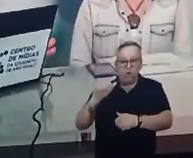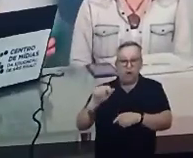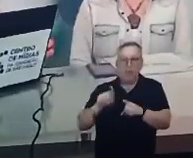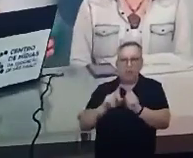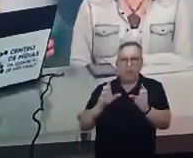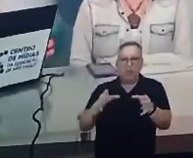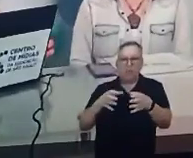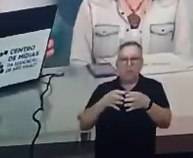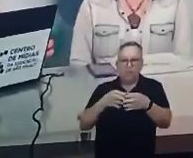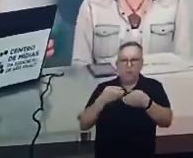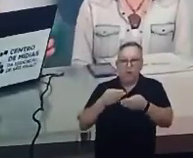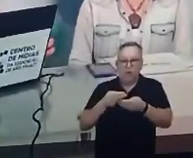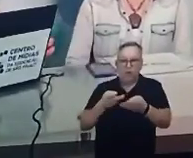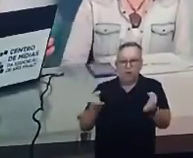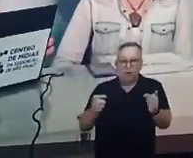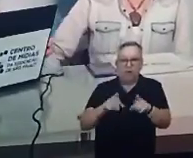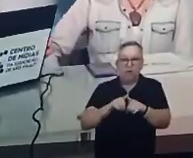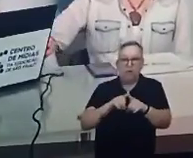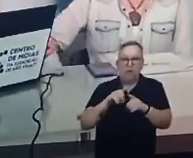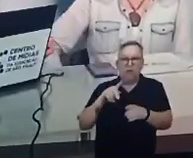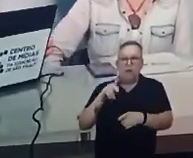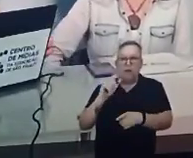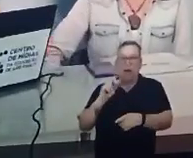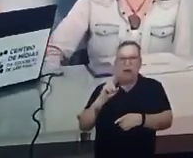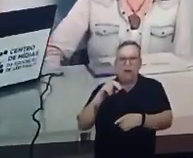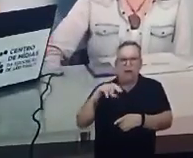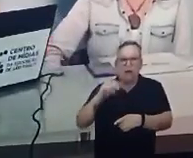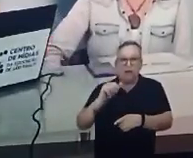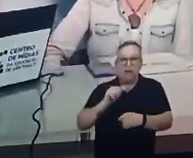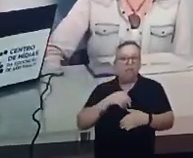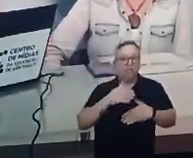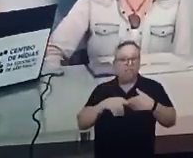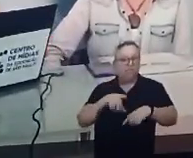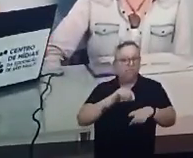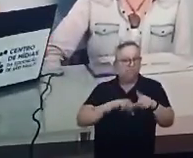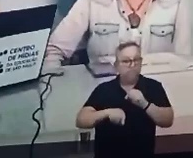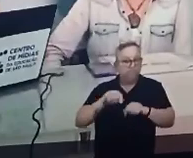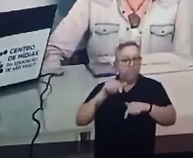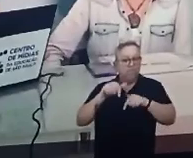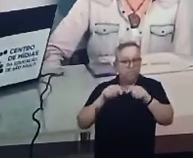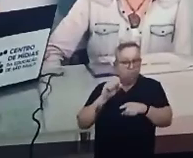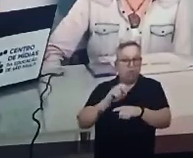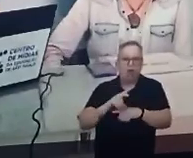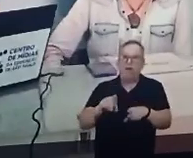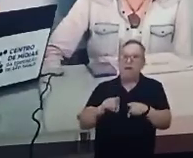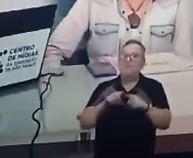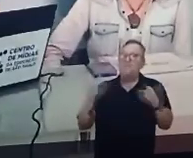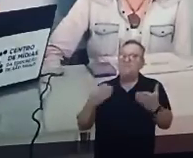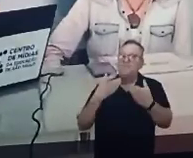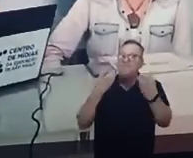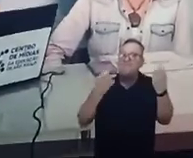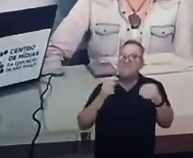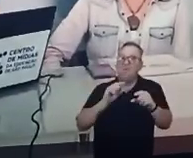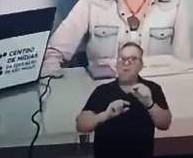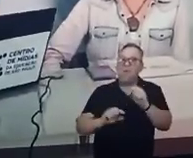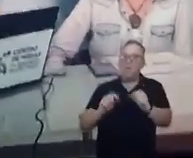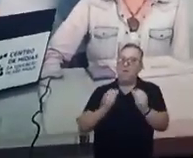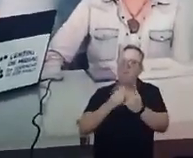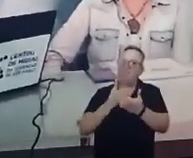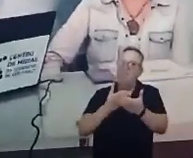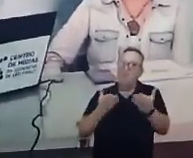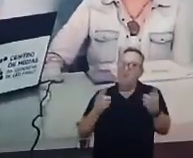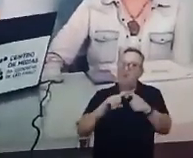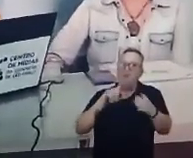de atribuição e com a Karina, que cuida da parte do processo seletivo. E hoje a gente vai falar um pouquinho com vocês